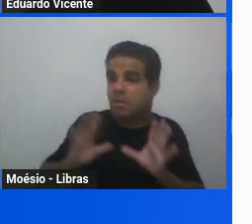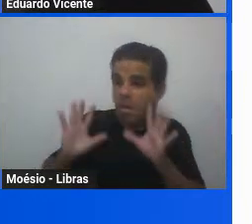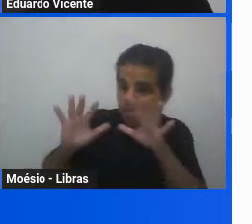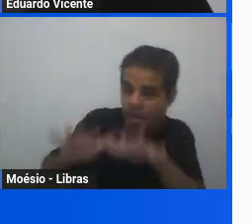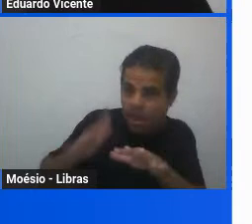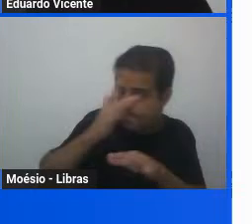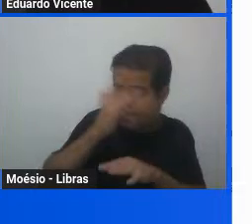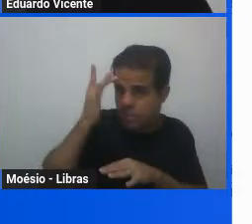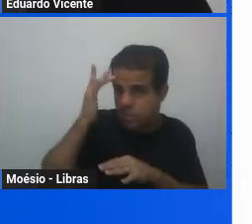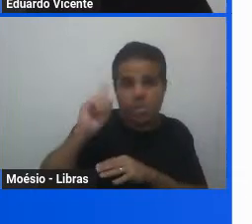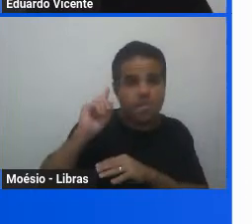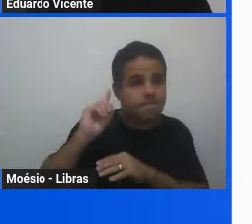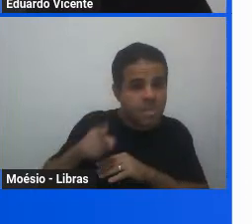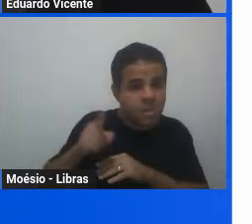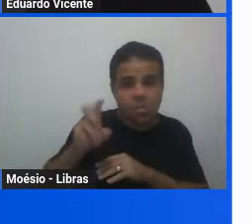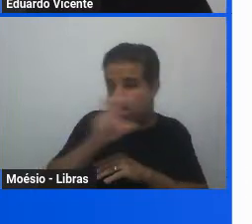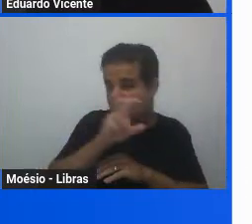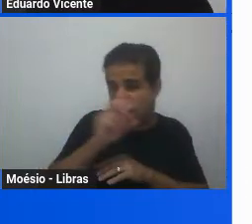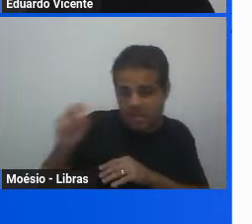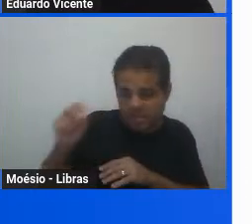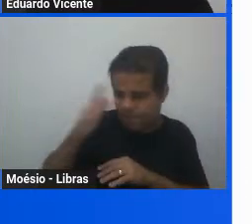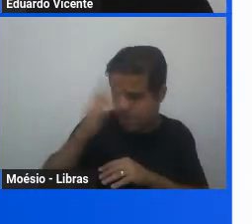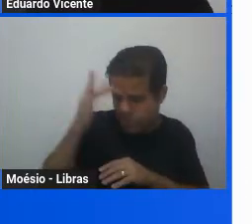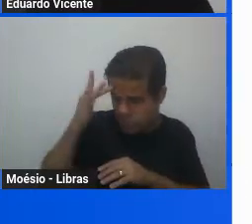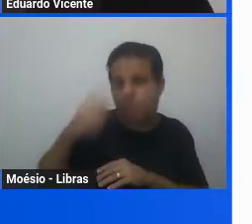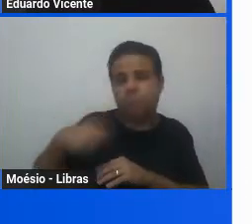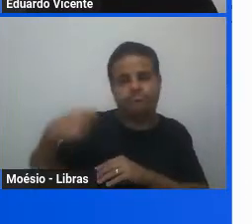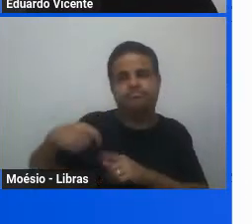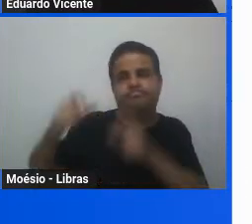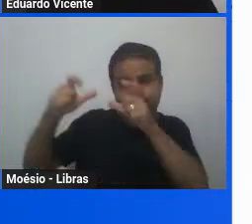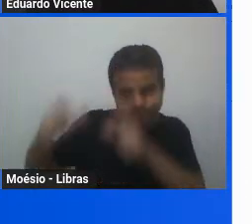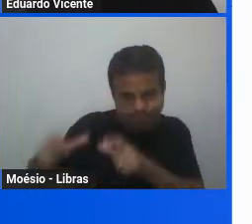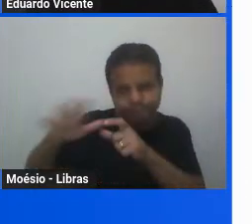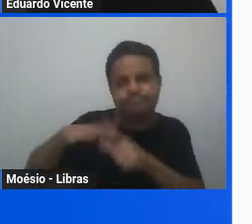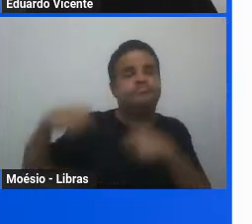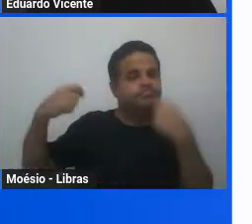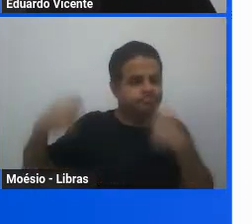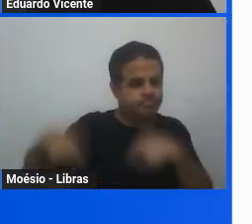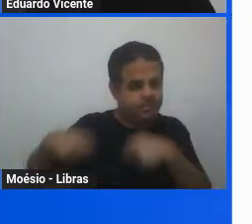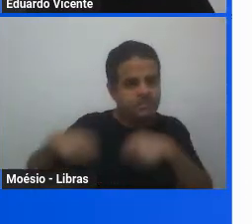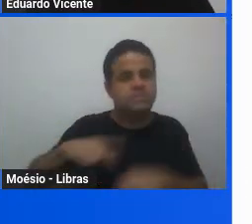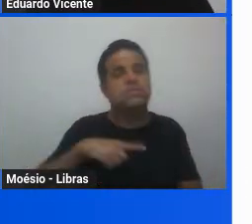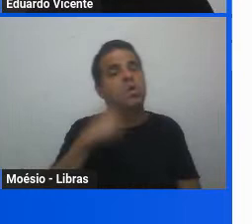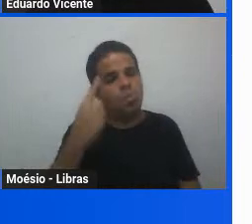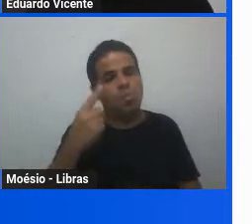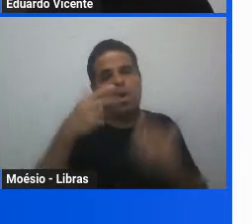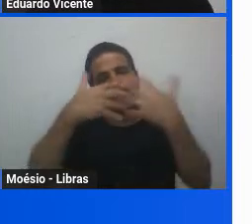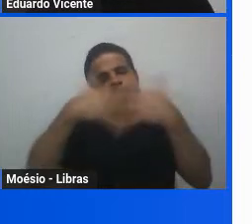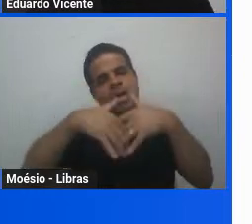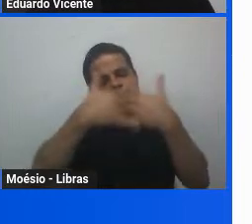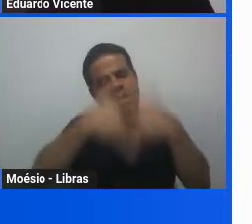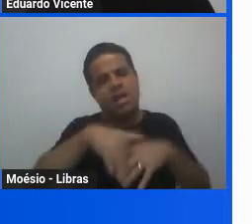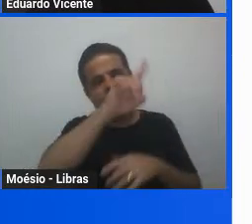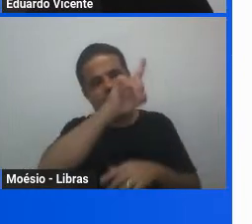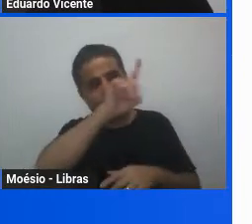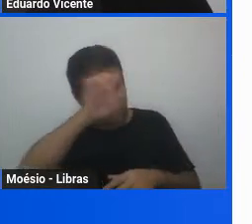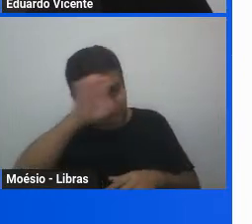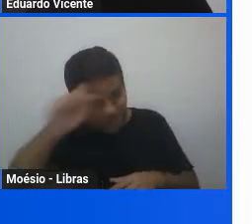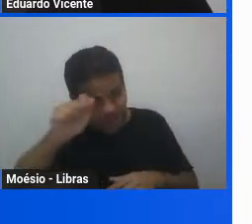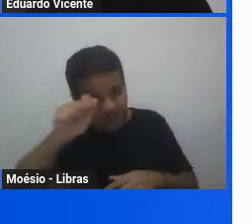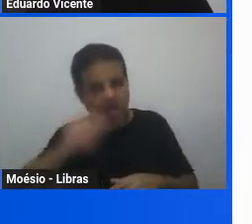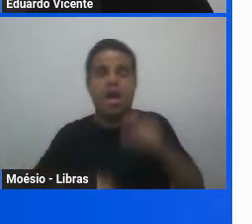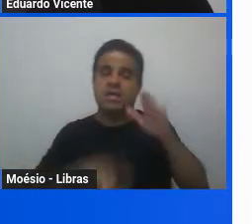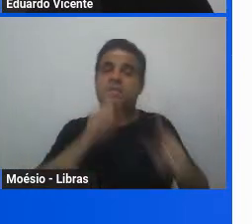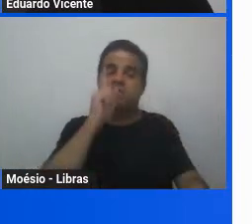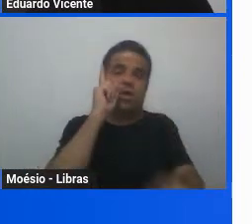de 1.500 pessoas no mesmo local. Se faz necessário ter o aparelho de DEA. É possível que você encontre o aparelho